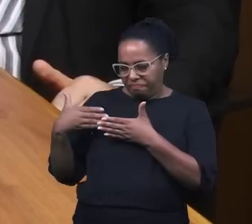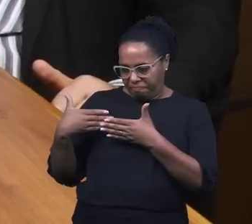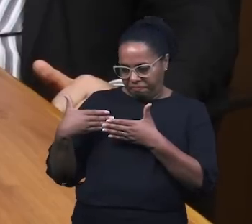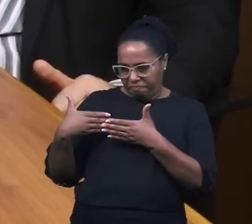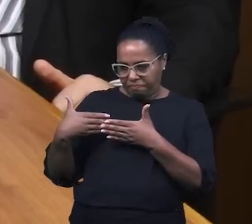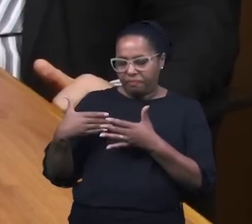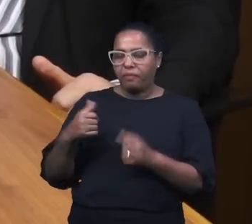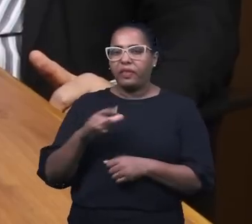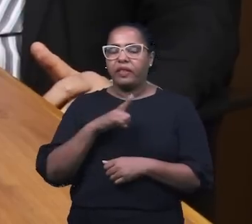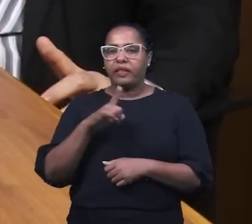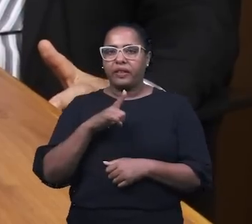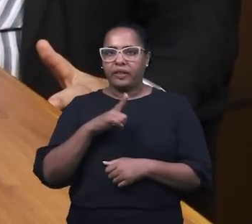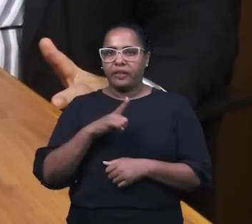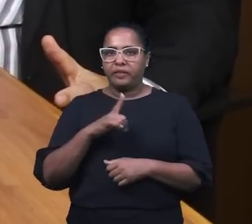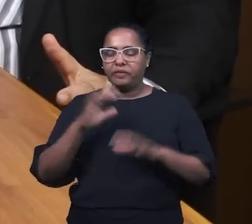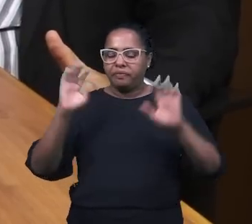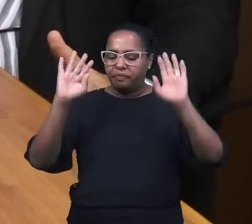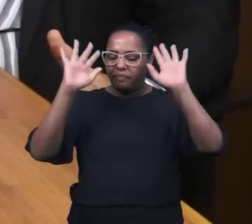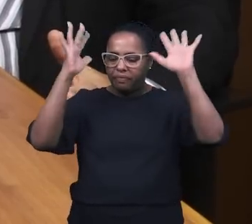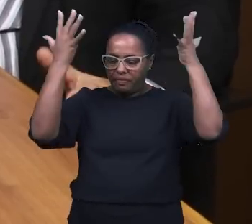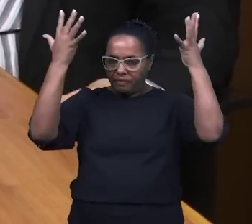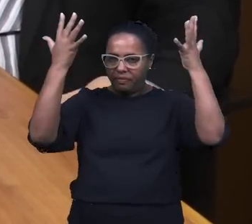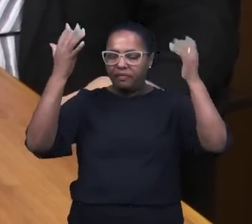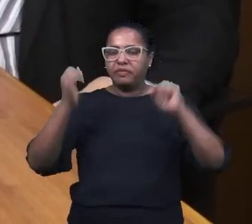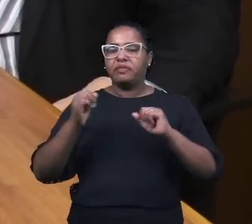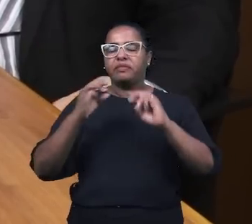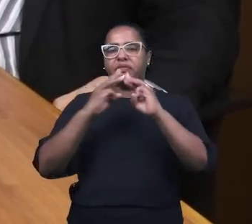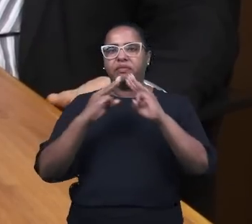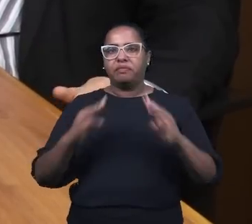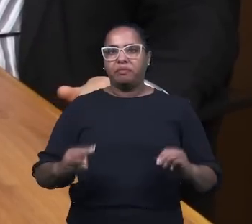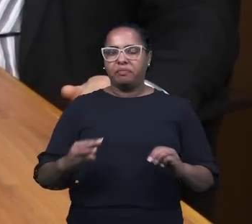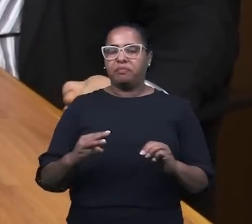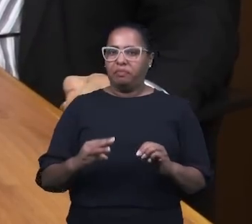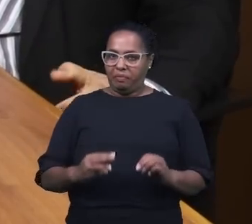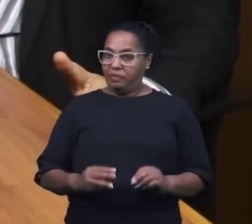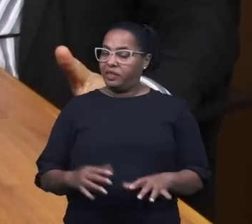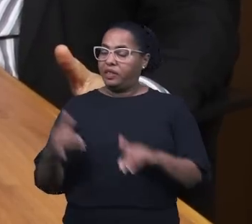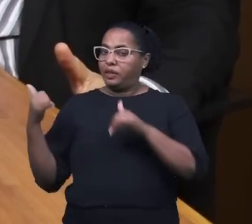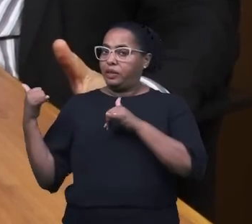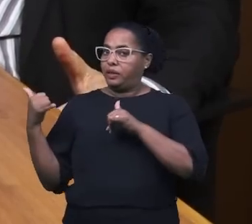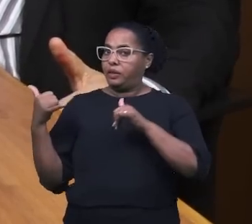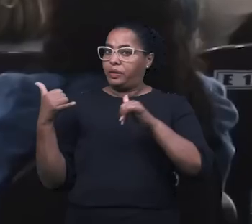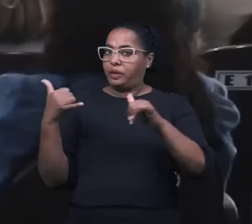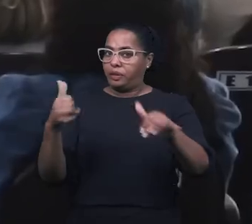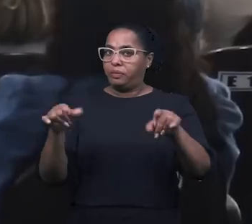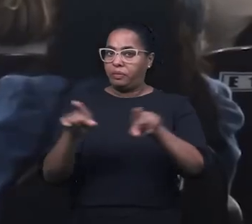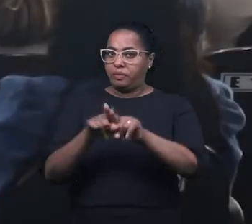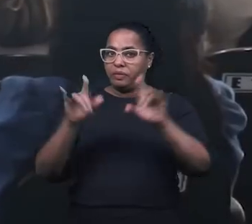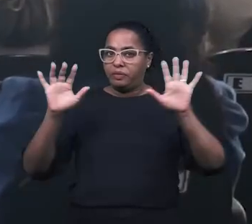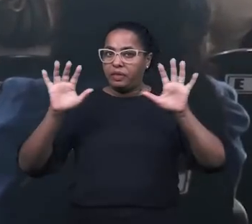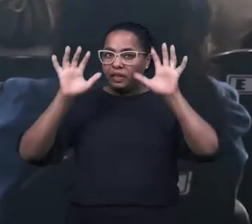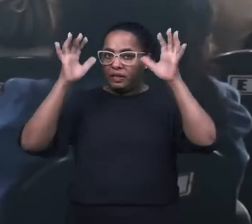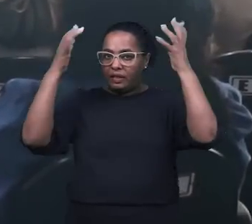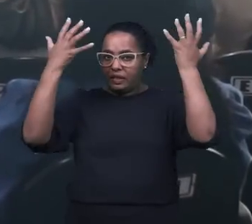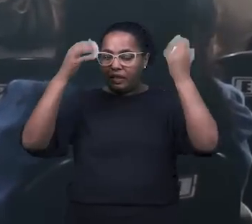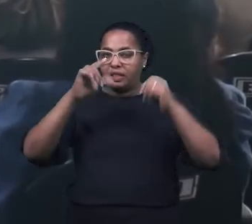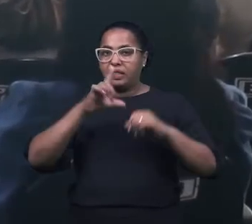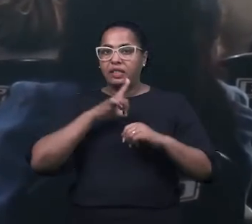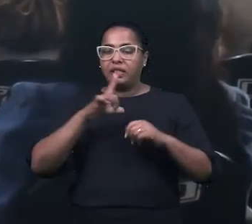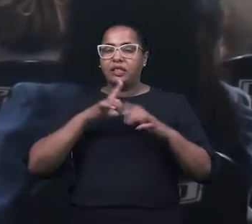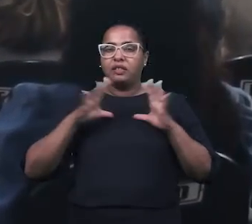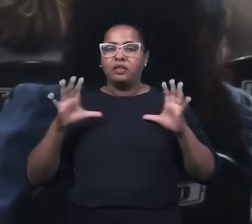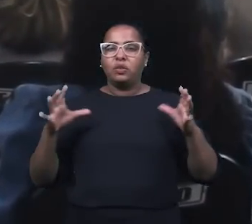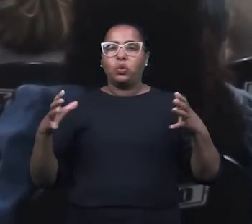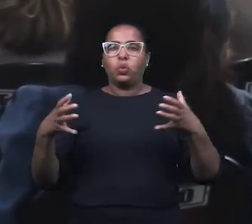nós tivemos um evento aqui no Manaim, chamado Trombetas e Festas. Tínhamos